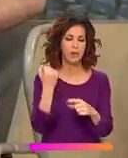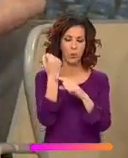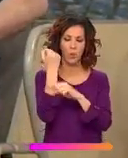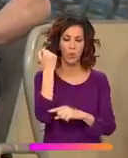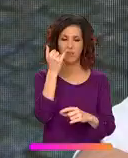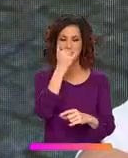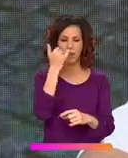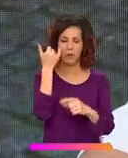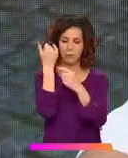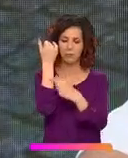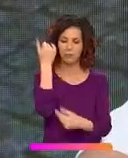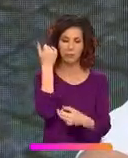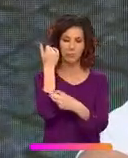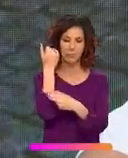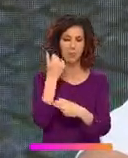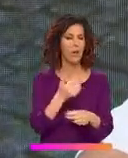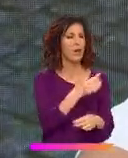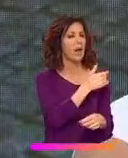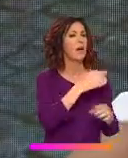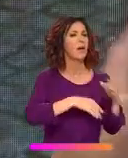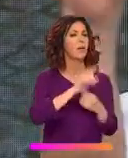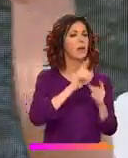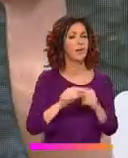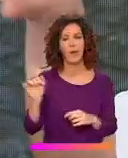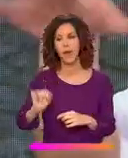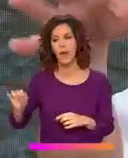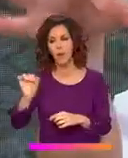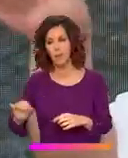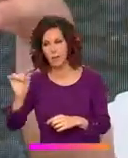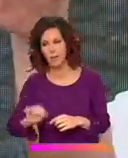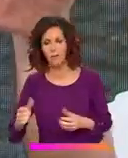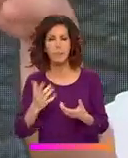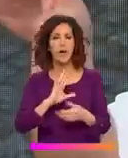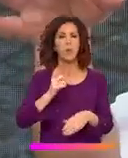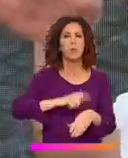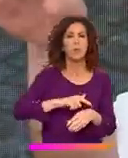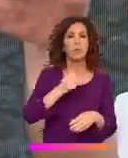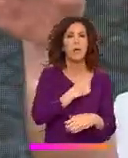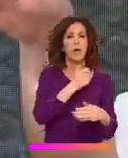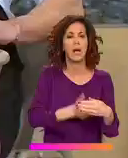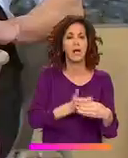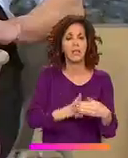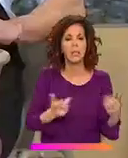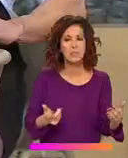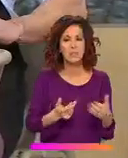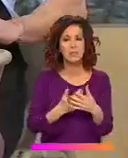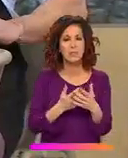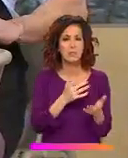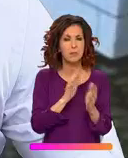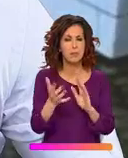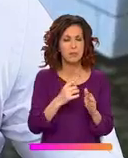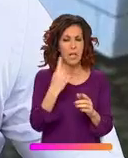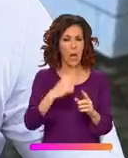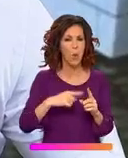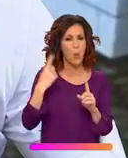fazia? Eu fazia limpeza com a máquina. Ah, então e esta do confinamento? Está mais, há quanto tempo está em casa? Nós estamos a confinados. Isto acontece há